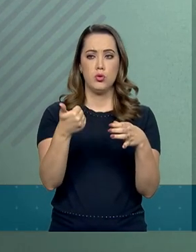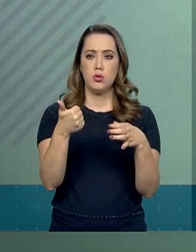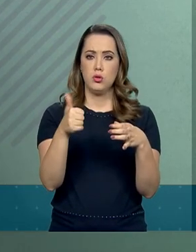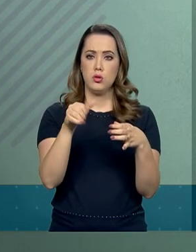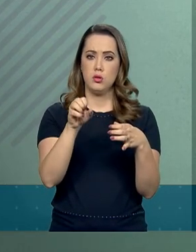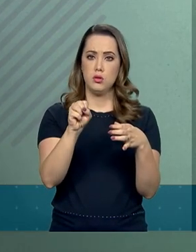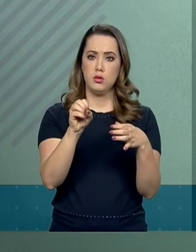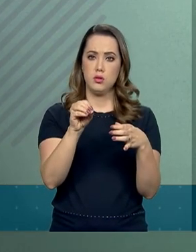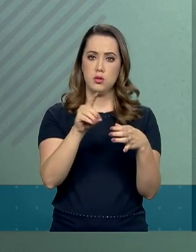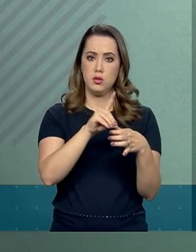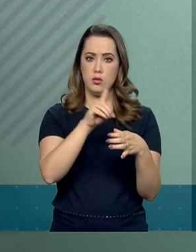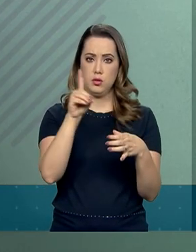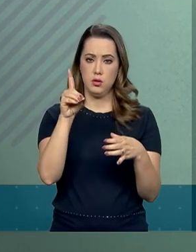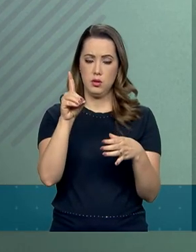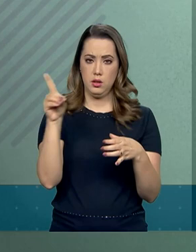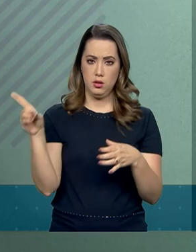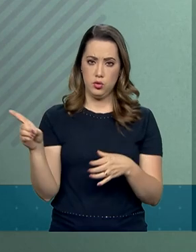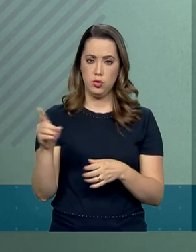dias